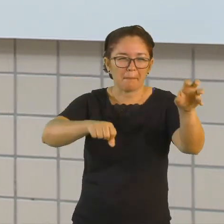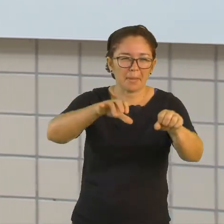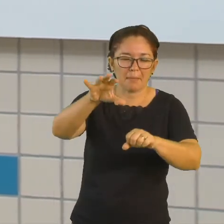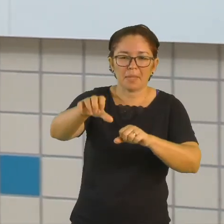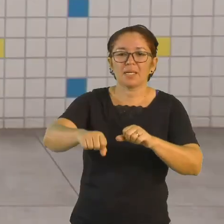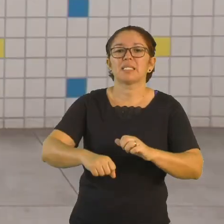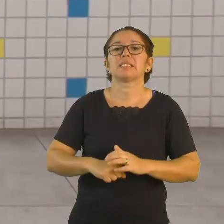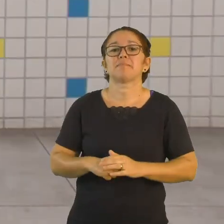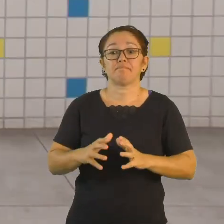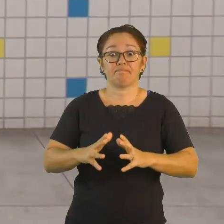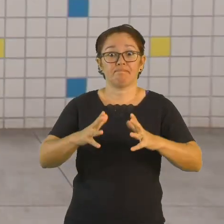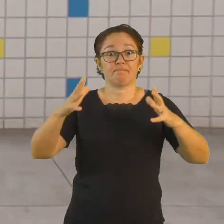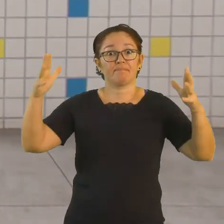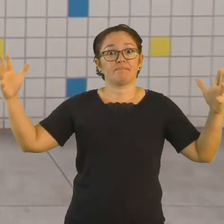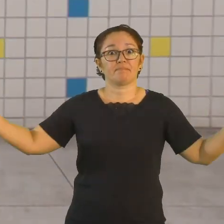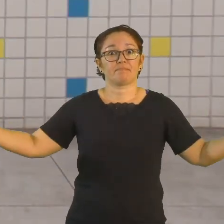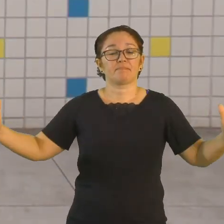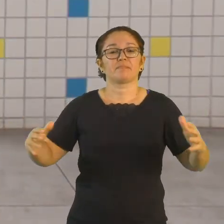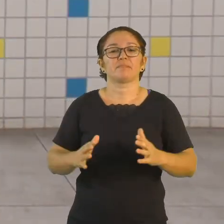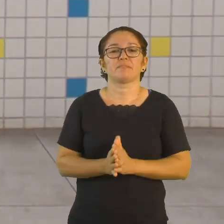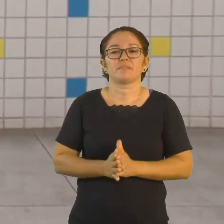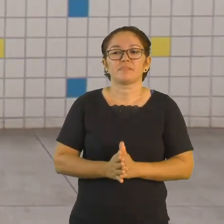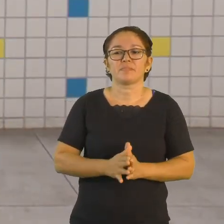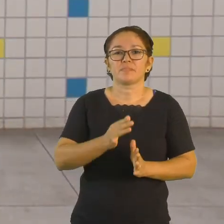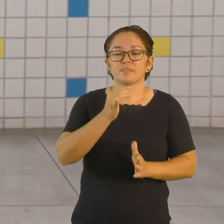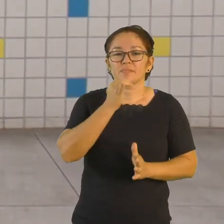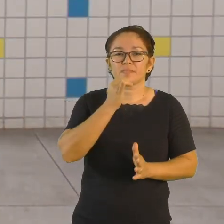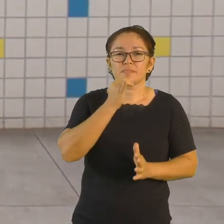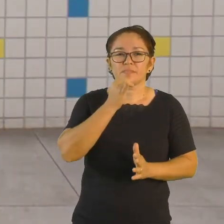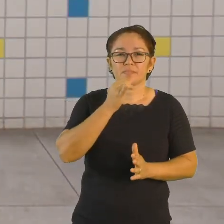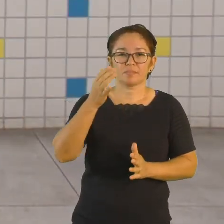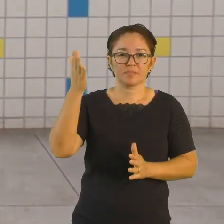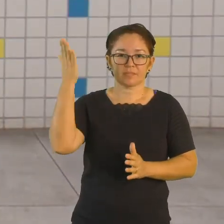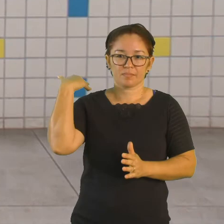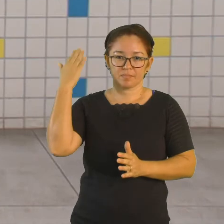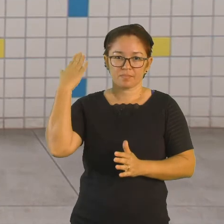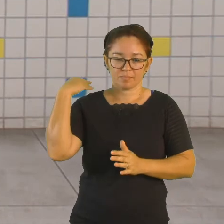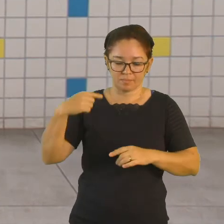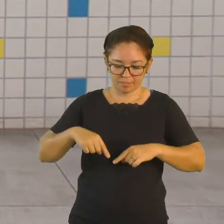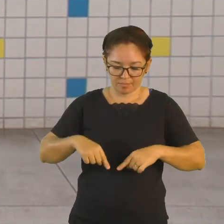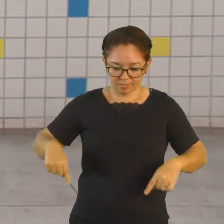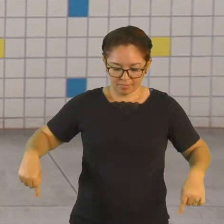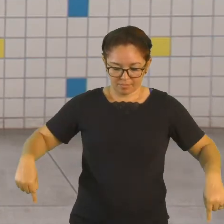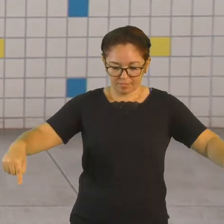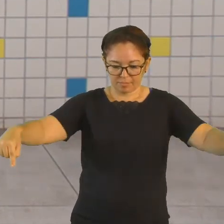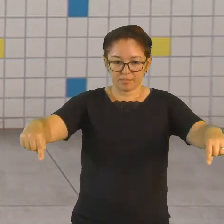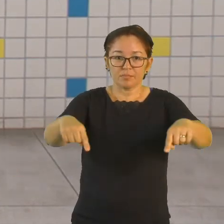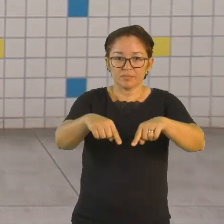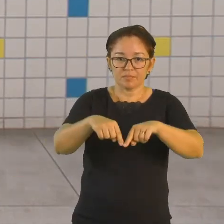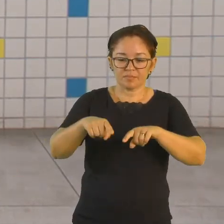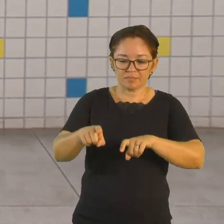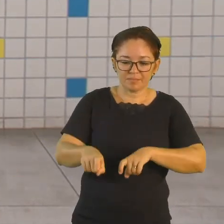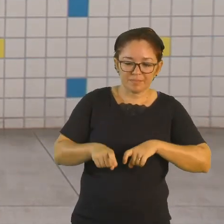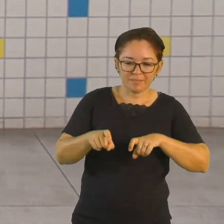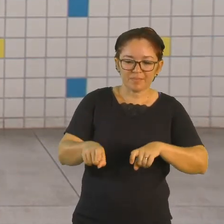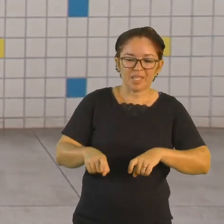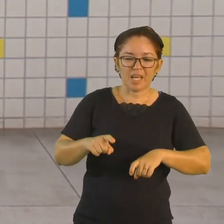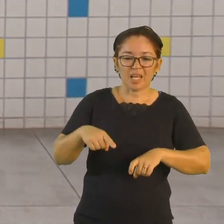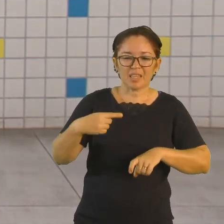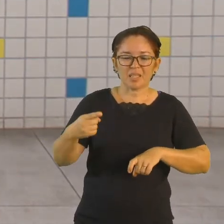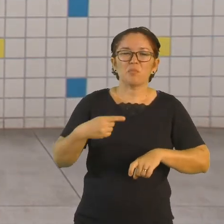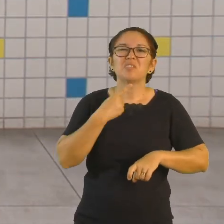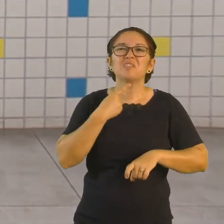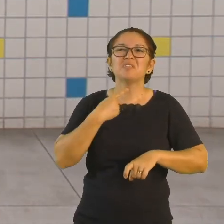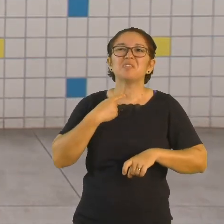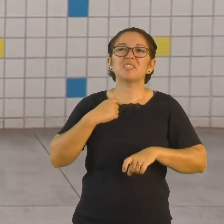agrícolas está ligado com a necessidade de maior produção de alimentos, criação de animais sobre